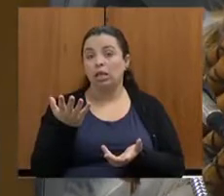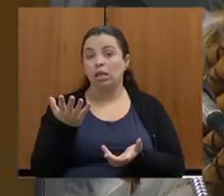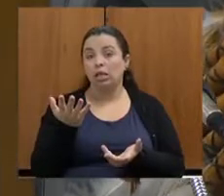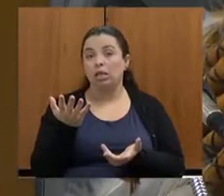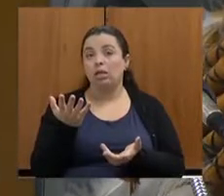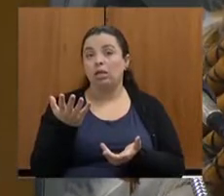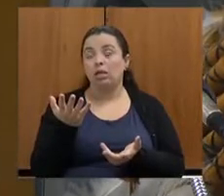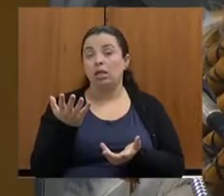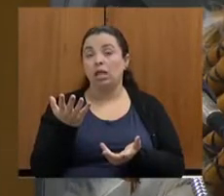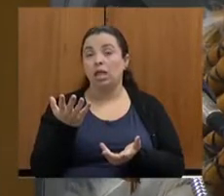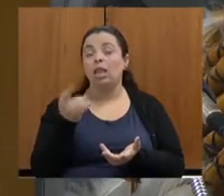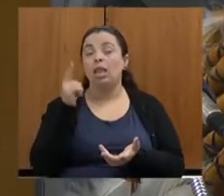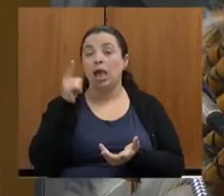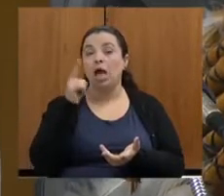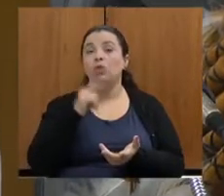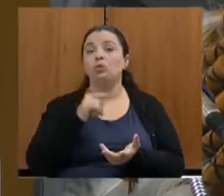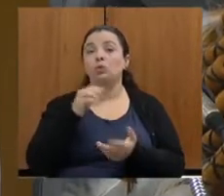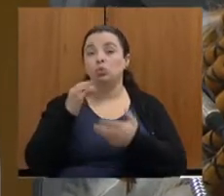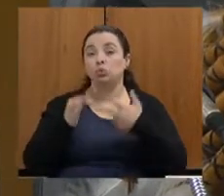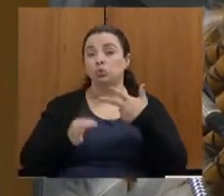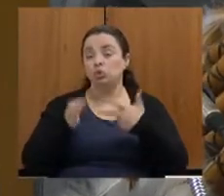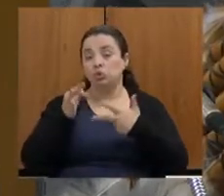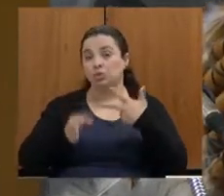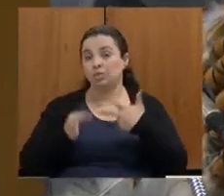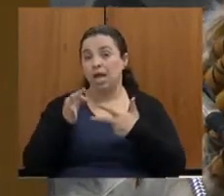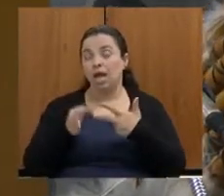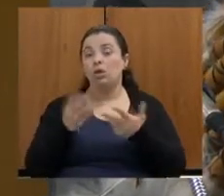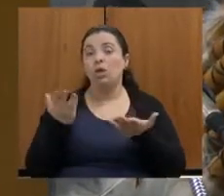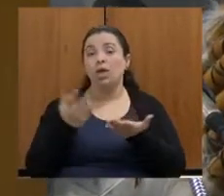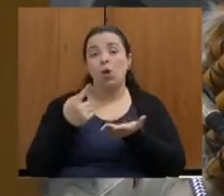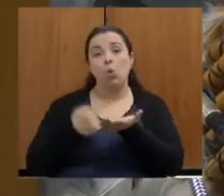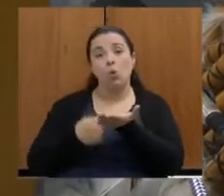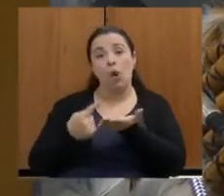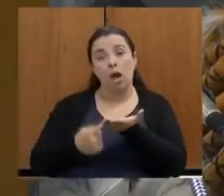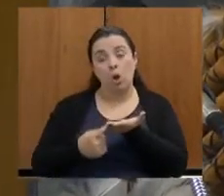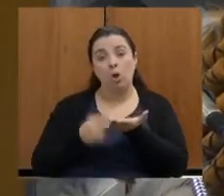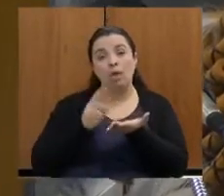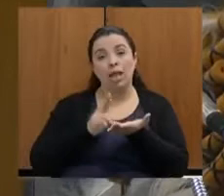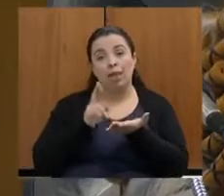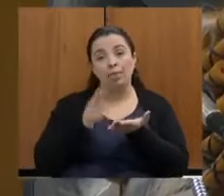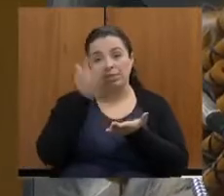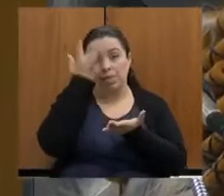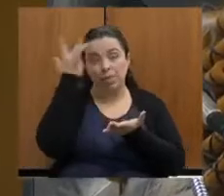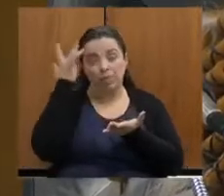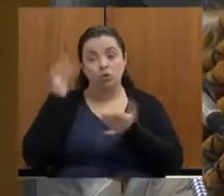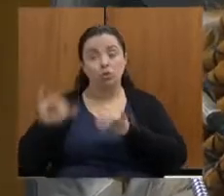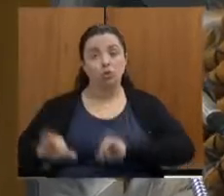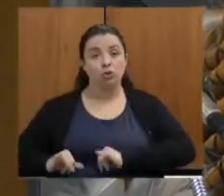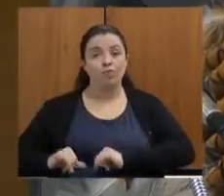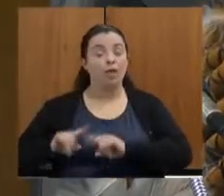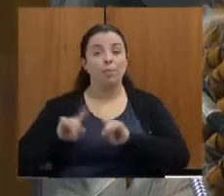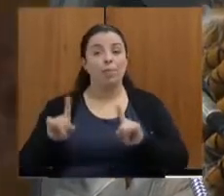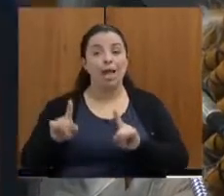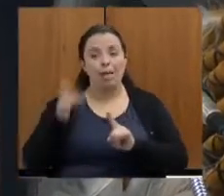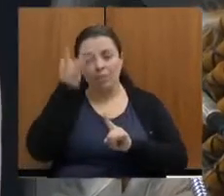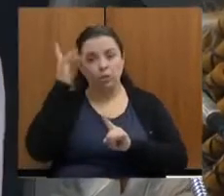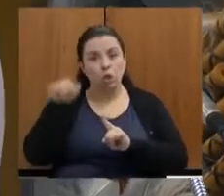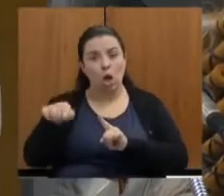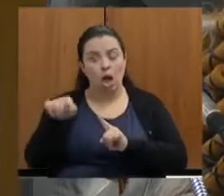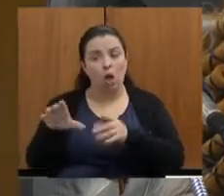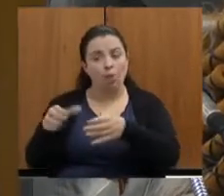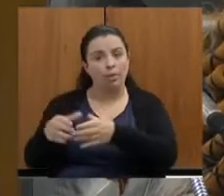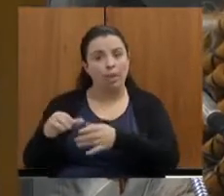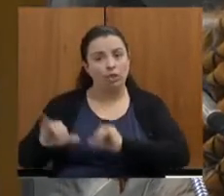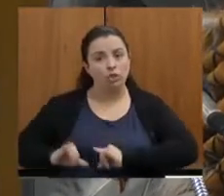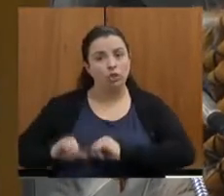do Judiciário brasileiro um acordo em nome dos atingidos sem a participação dos atingidos Então